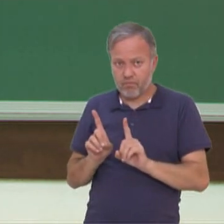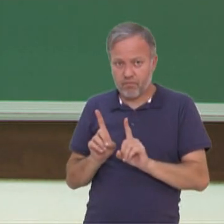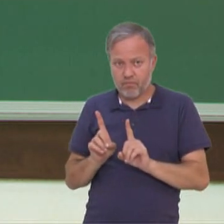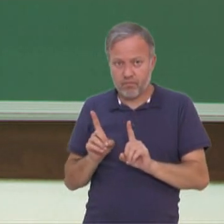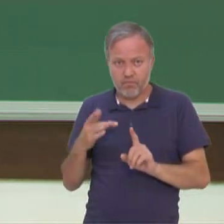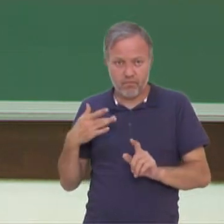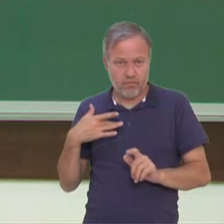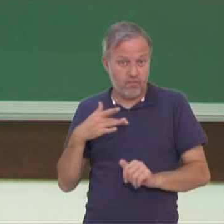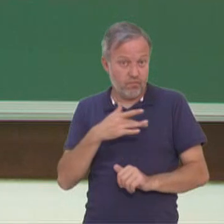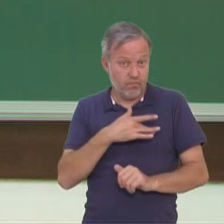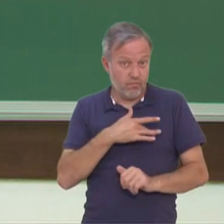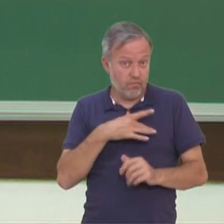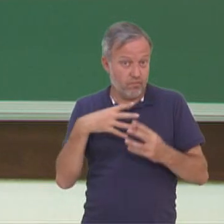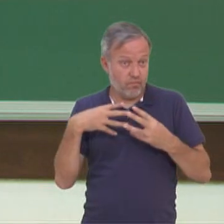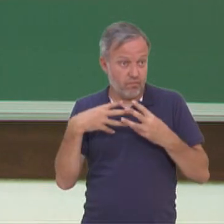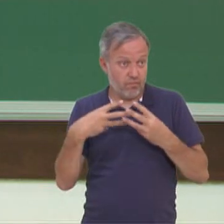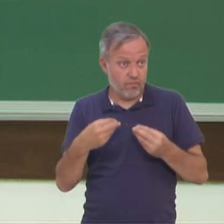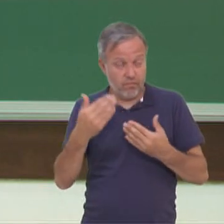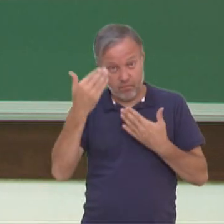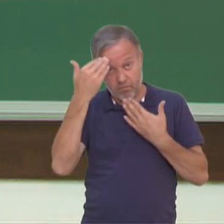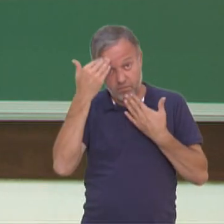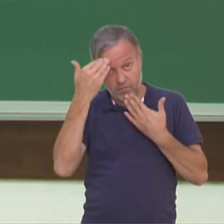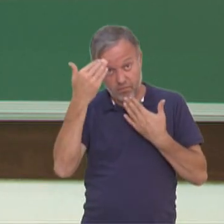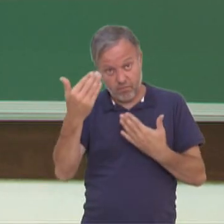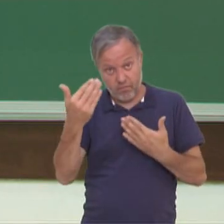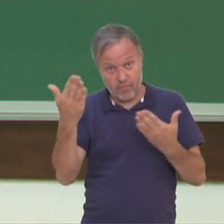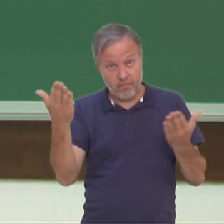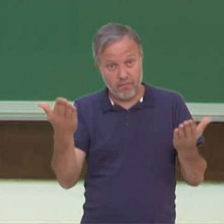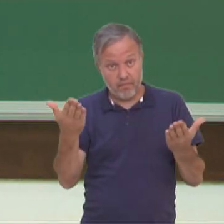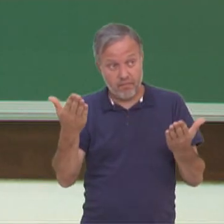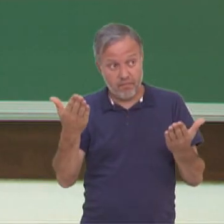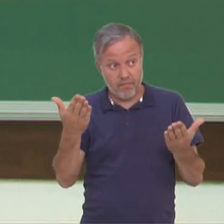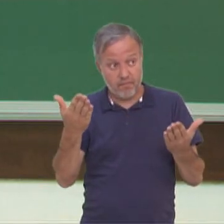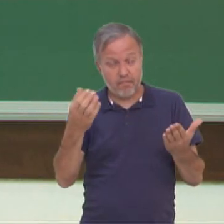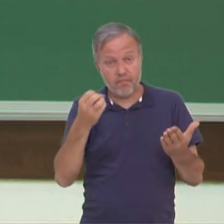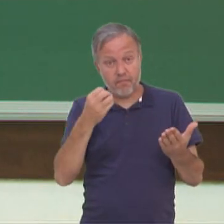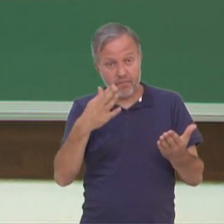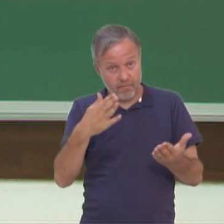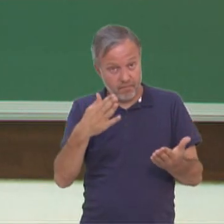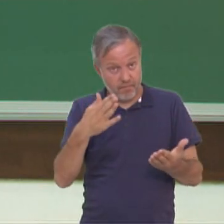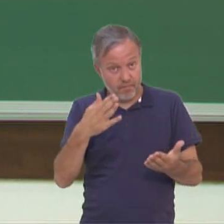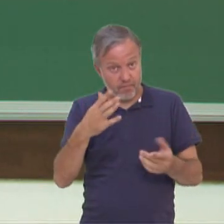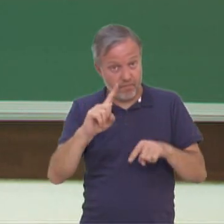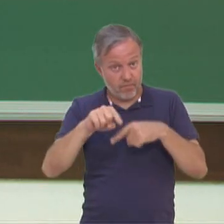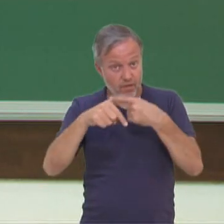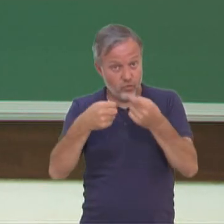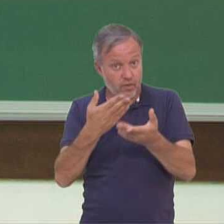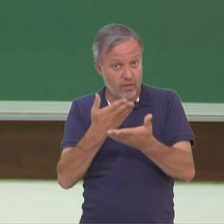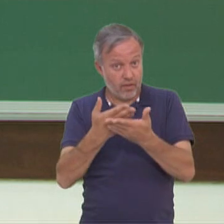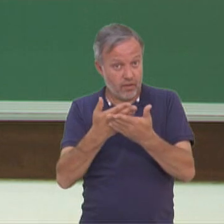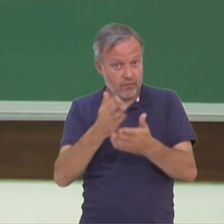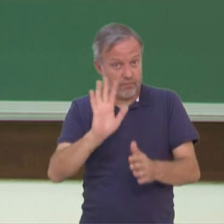rotina saudável. Obrigado por acompanhar mais esta aula. Fiquem bem e